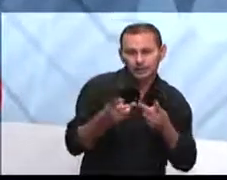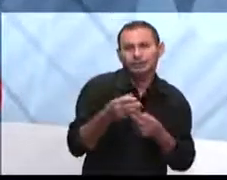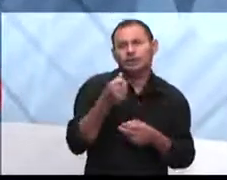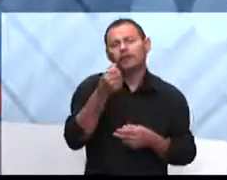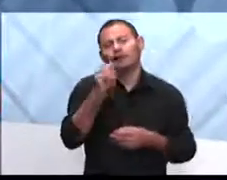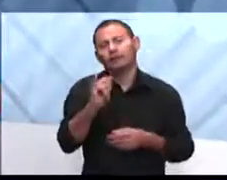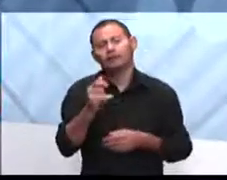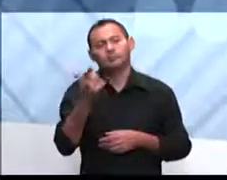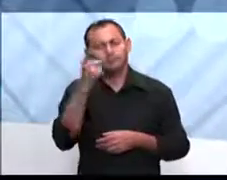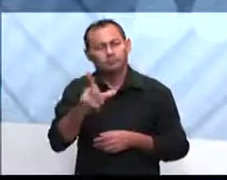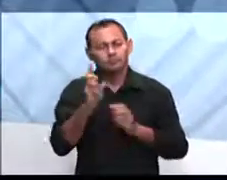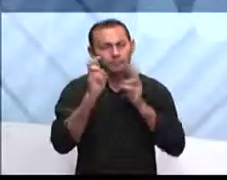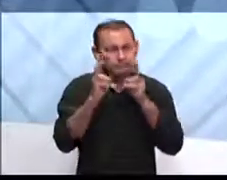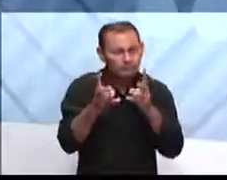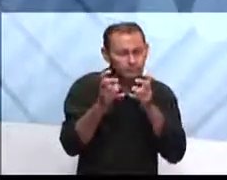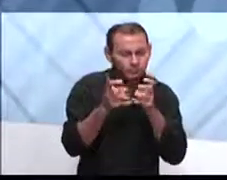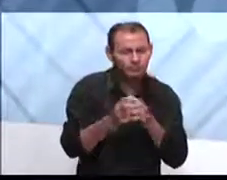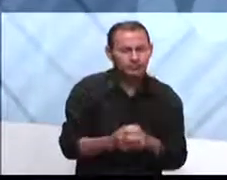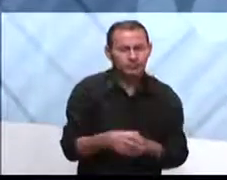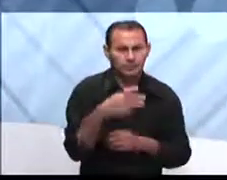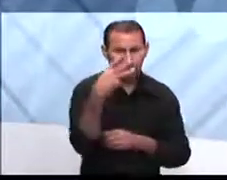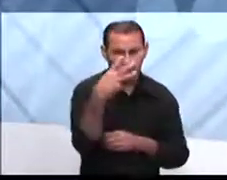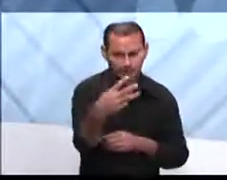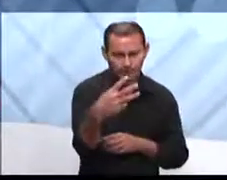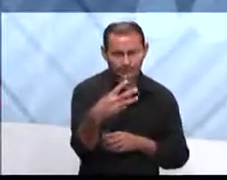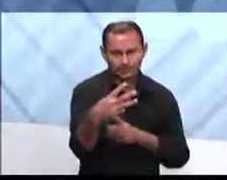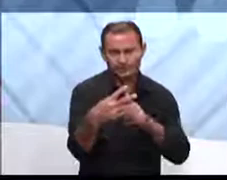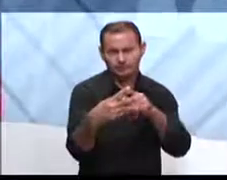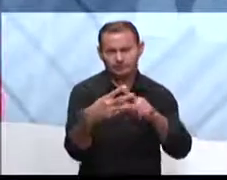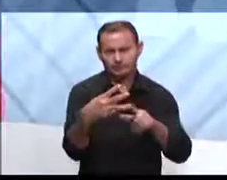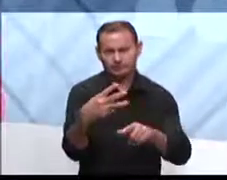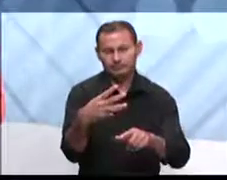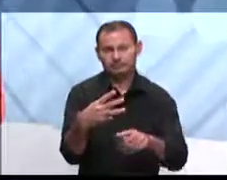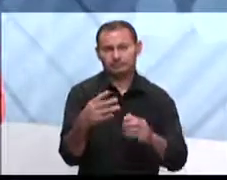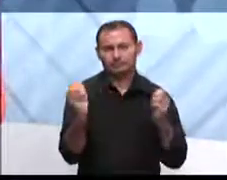aí, ela conseguiu identificar 3, né, possíveis